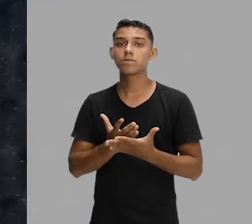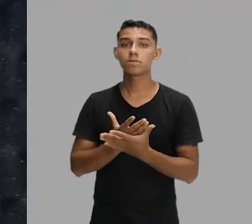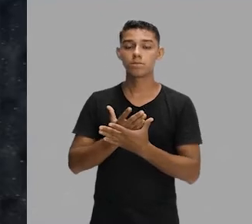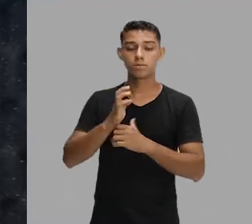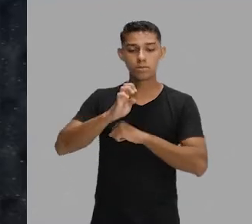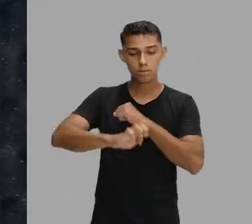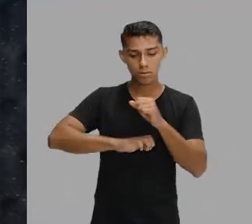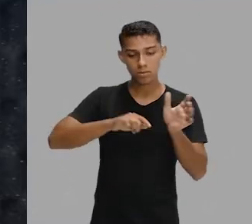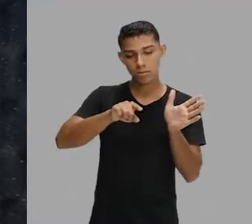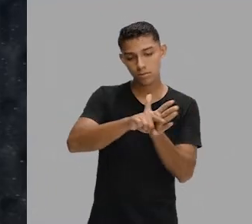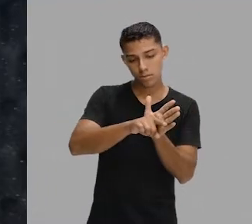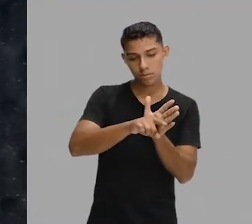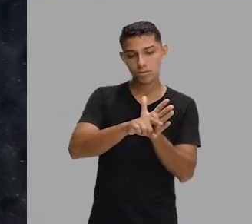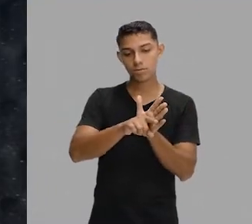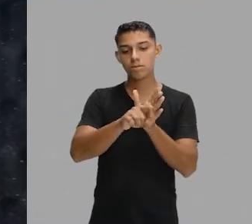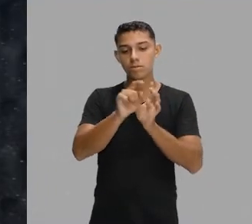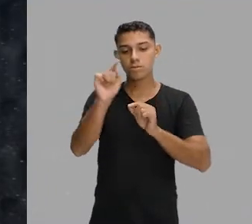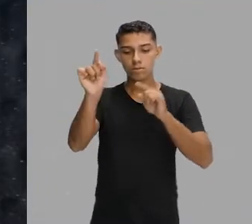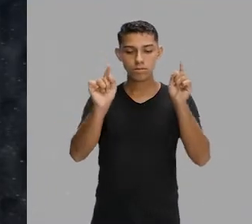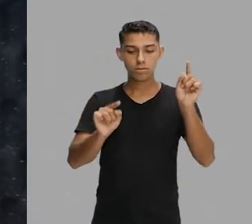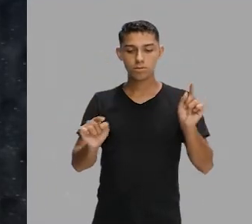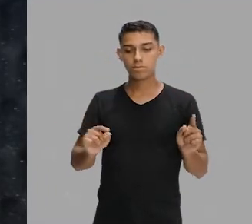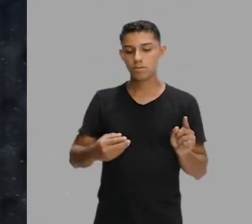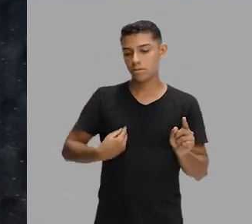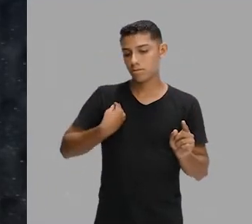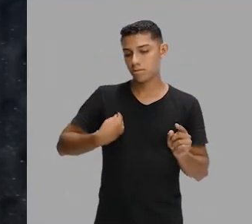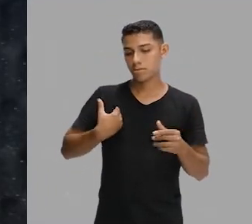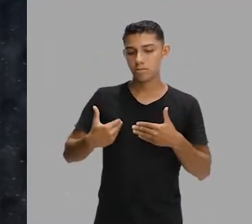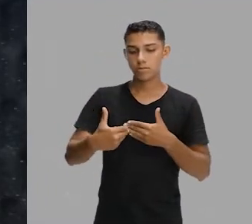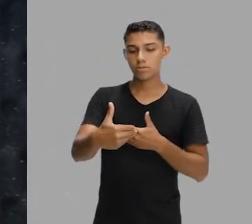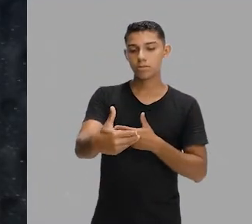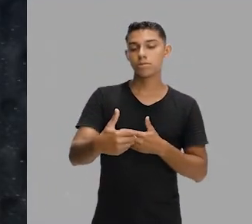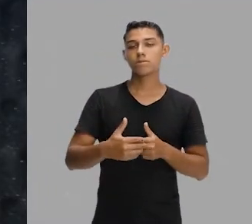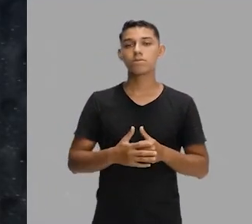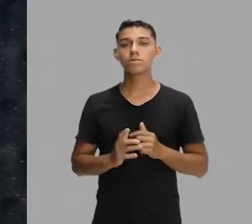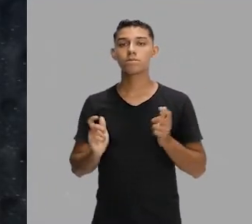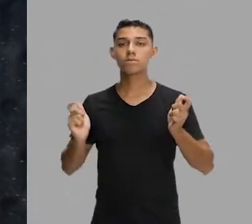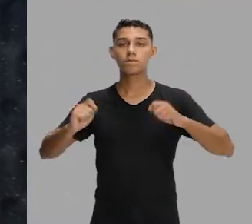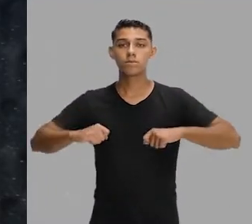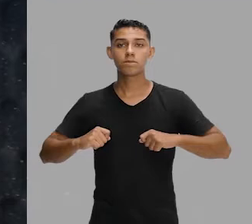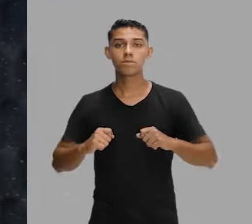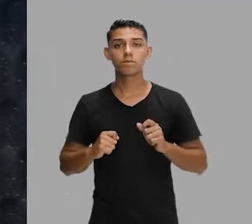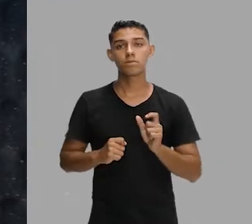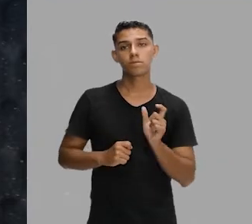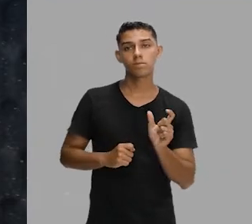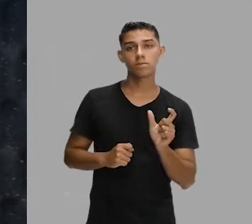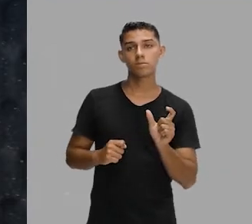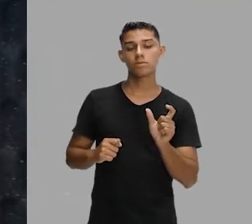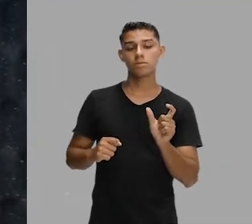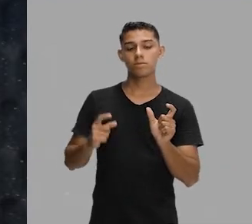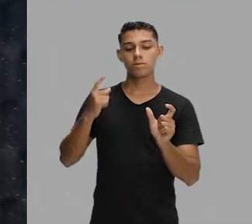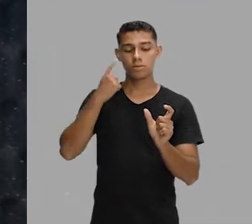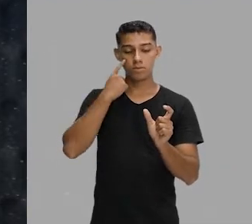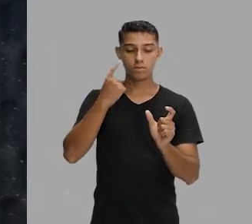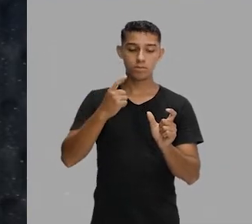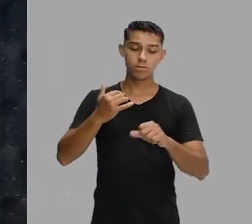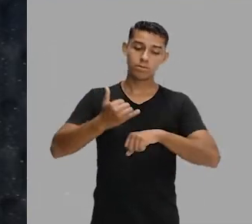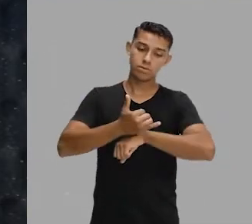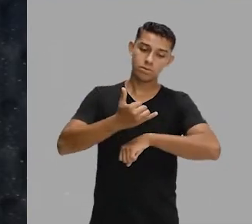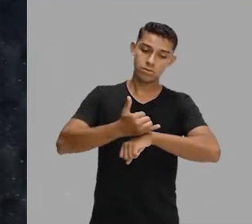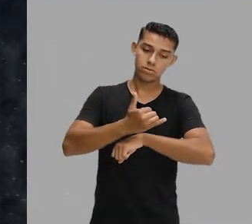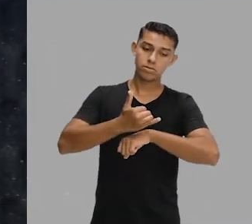Então, esses elétrons vão estabilizar o metal que se tornou cátion. Aí o